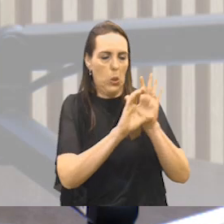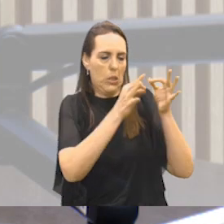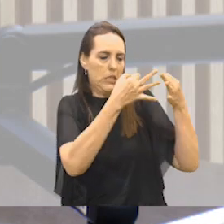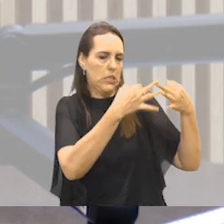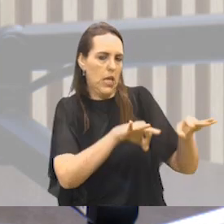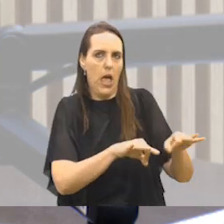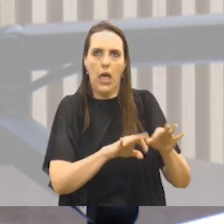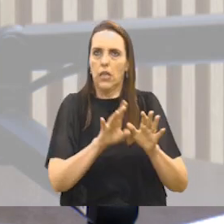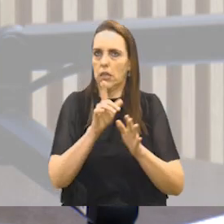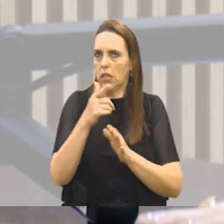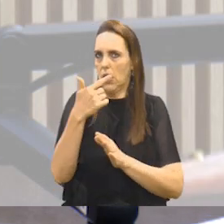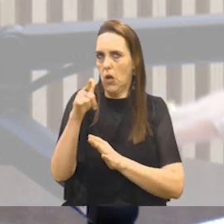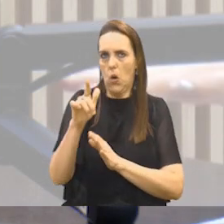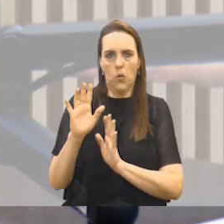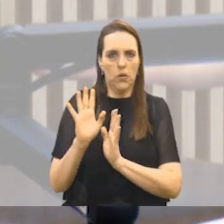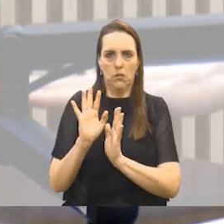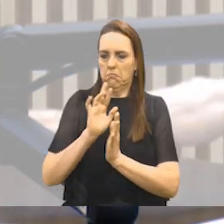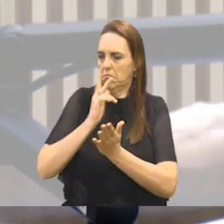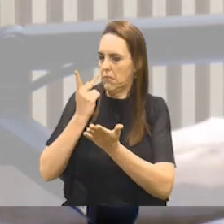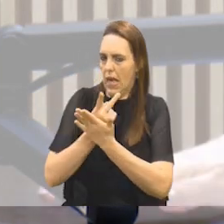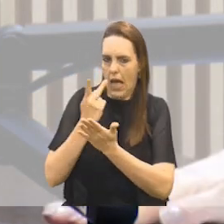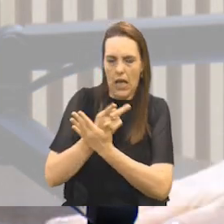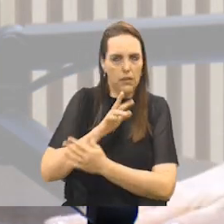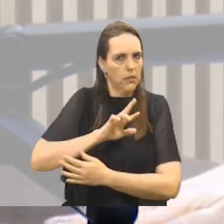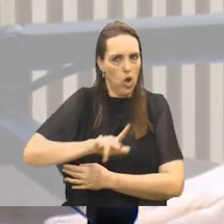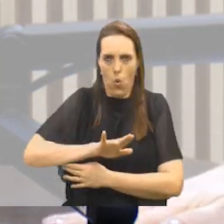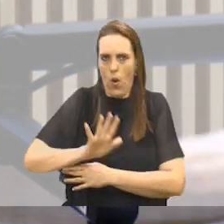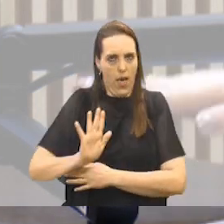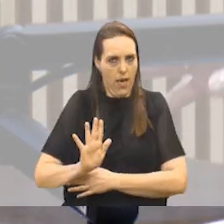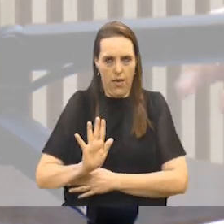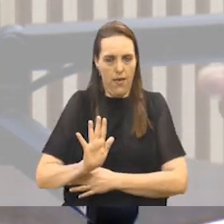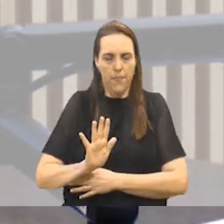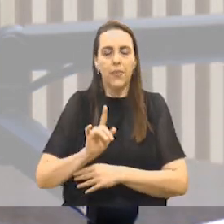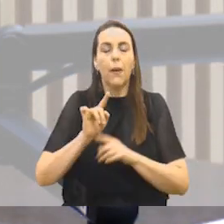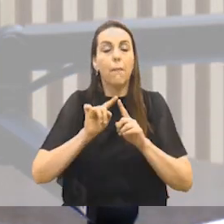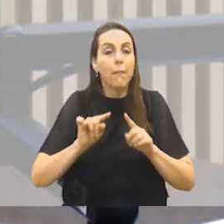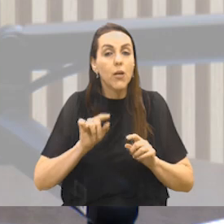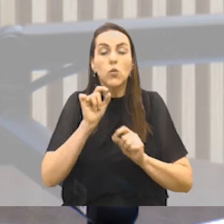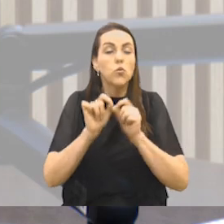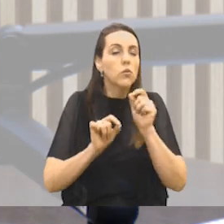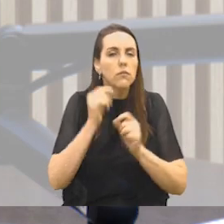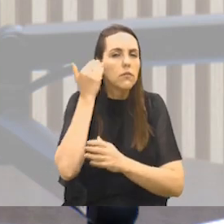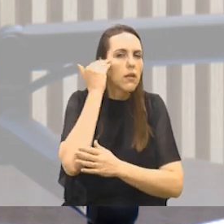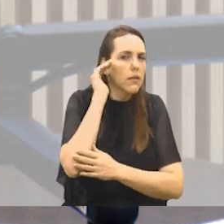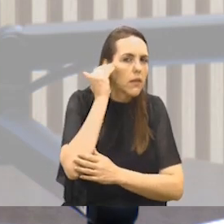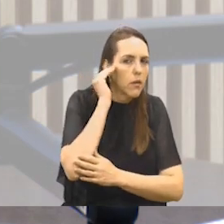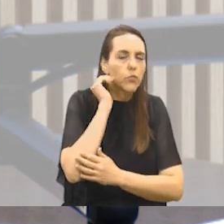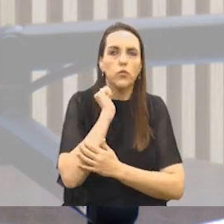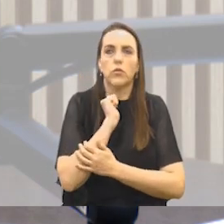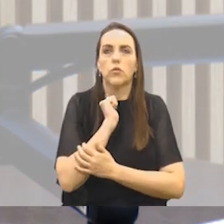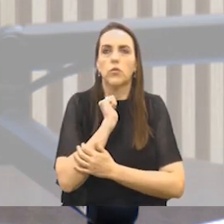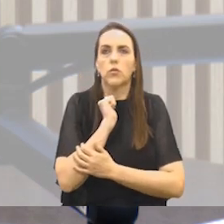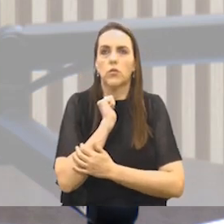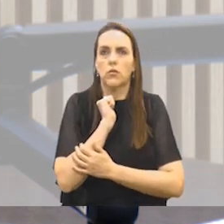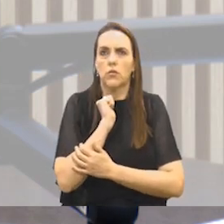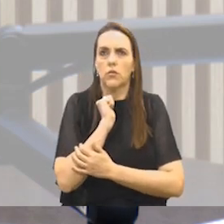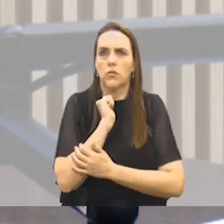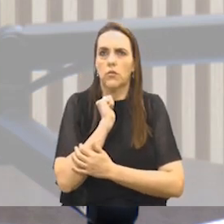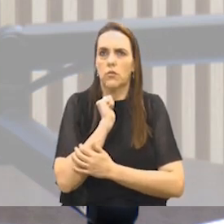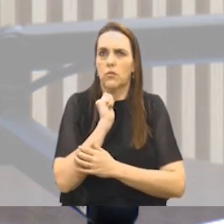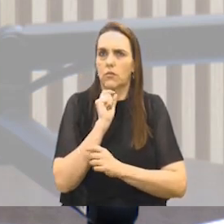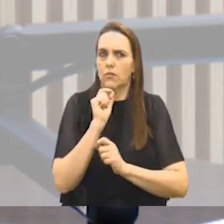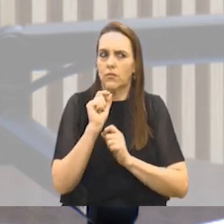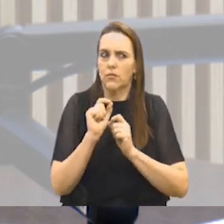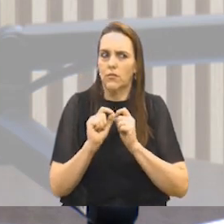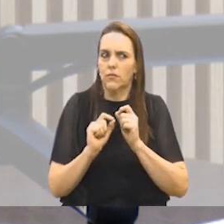dizer que a Igreja Católica seja certa, que os evangelistas sejam errados. Não é nada disso. Mas o que a gente entende? Que Arcanjo Miguel é